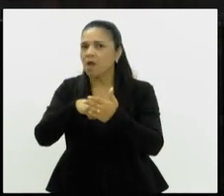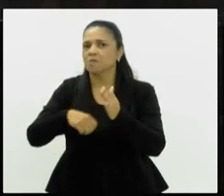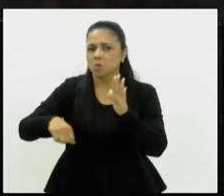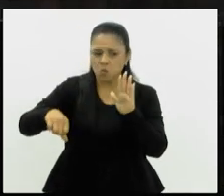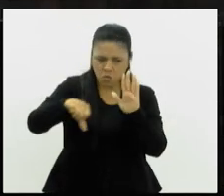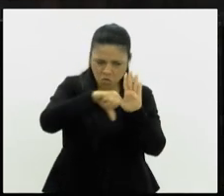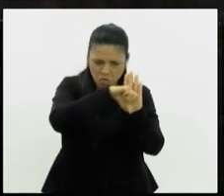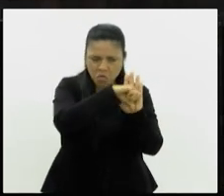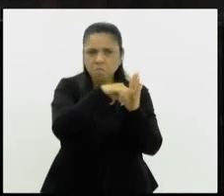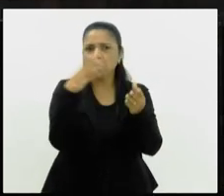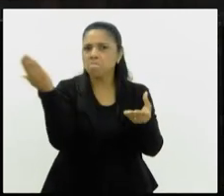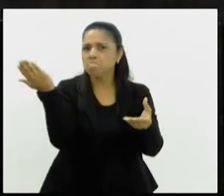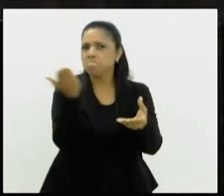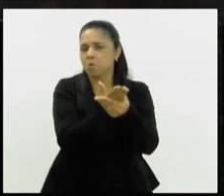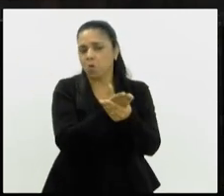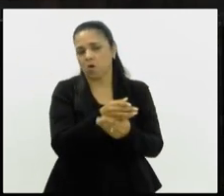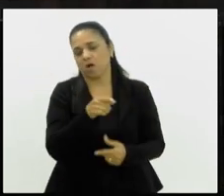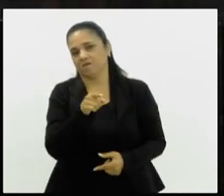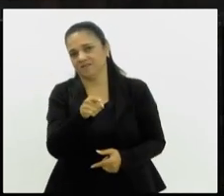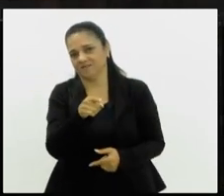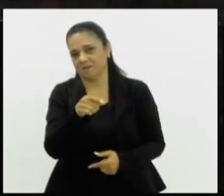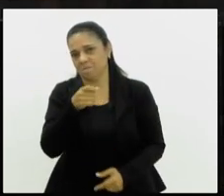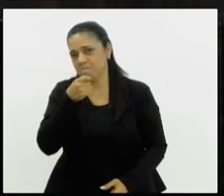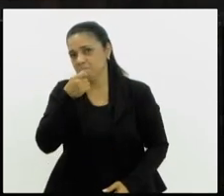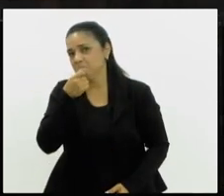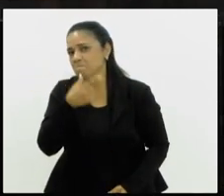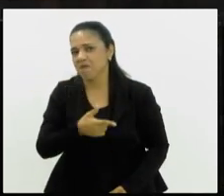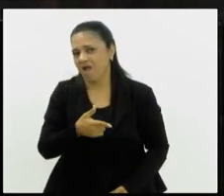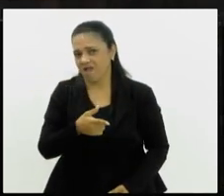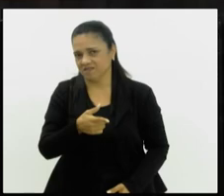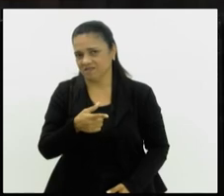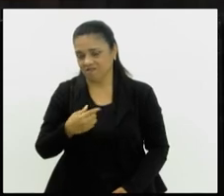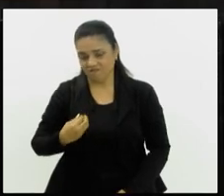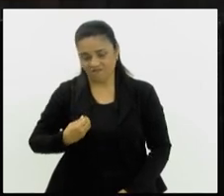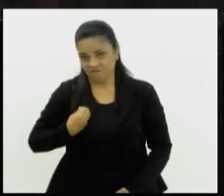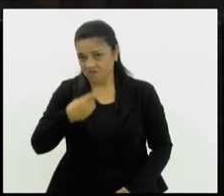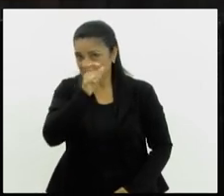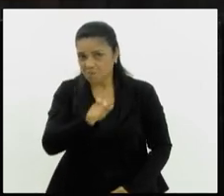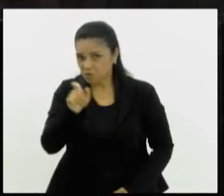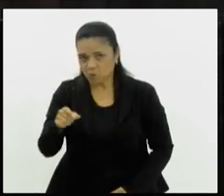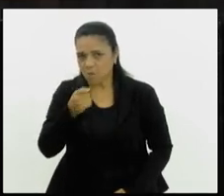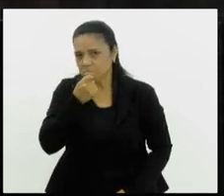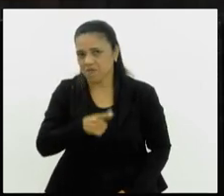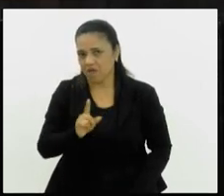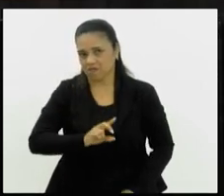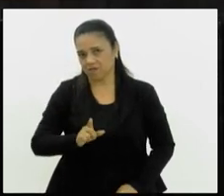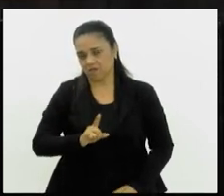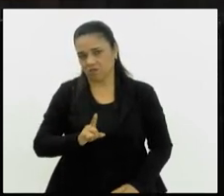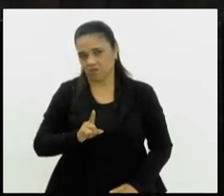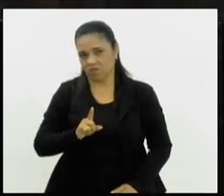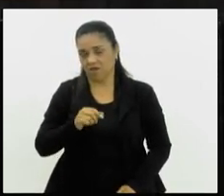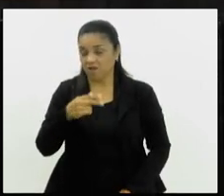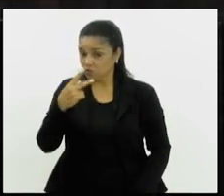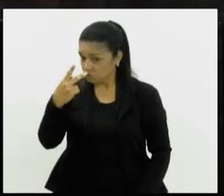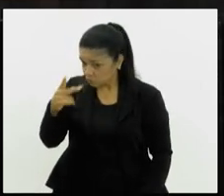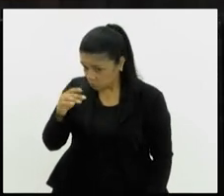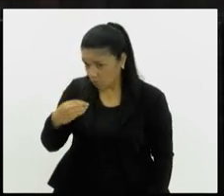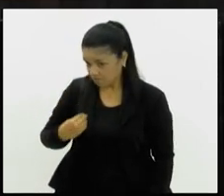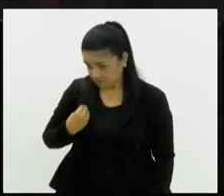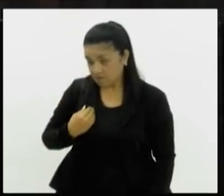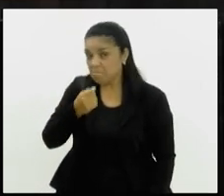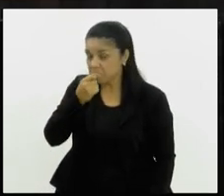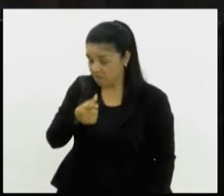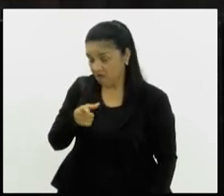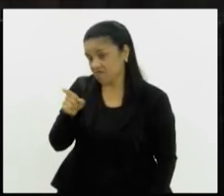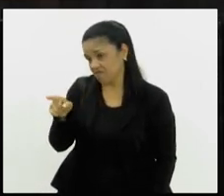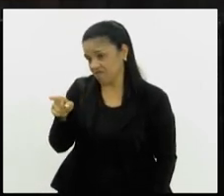cometeu, porque isto é um crime. Isto é uma piada. Porque a vida da pessoa não é uma piada. Talvez a sua seja, mas a dela, da Maju,